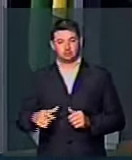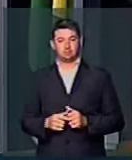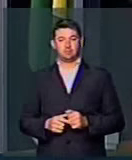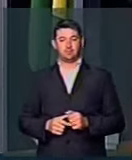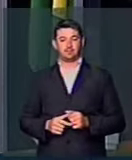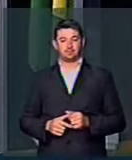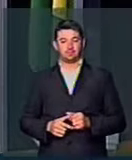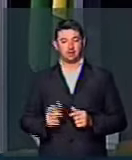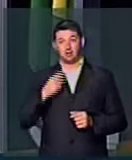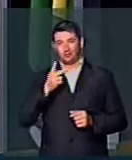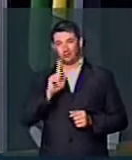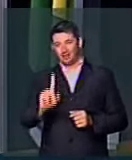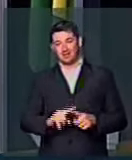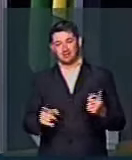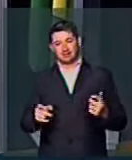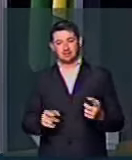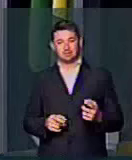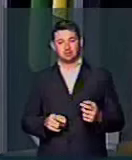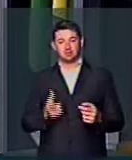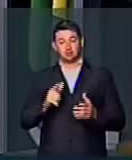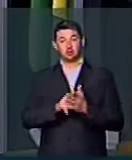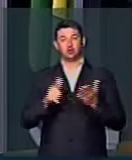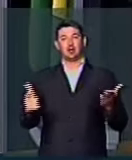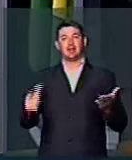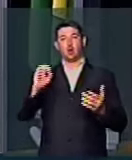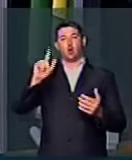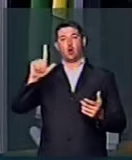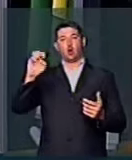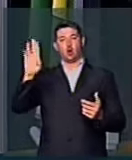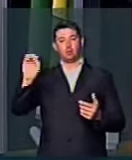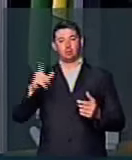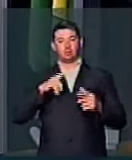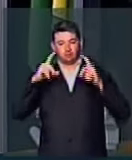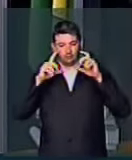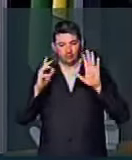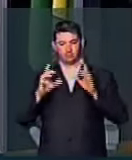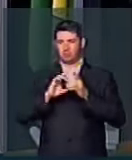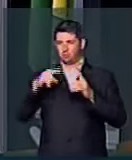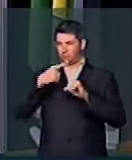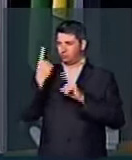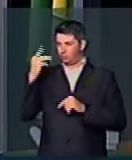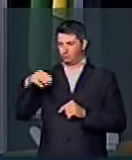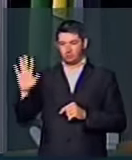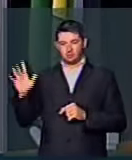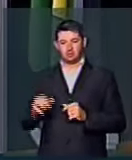falar aqui, acabei não tocando no assunto, né, que o que eu tive do jornal o Globo foi aqui uma fotografia, se me permite mais um minuto,